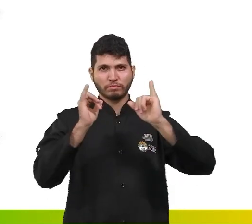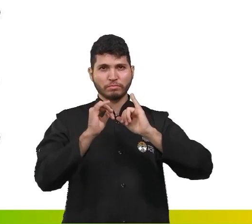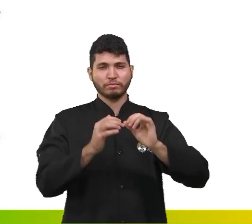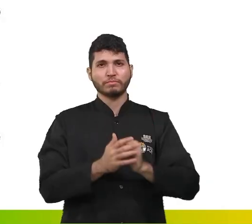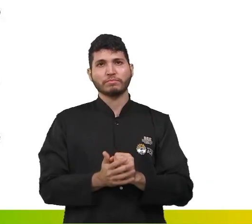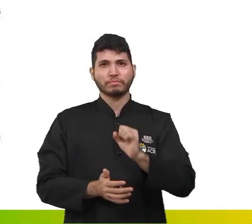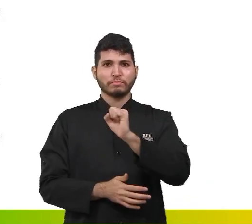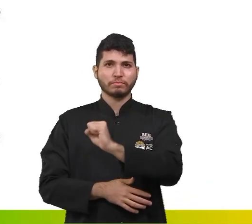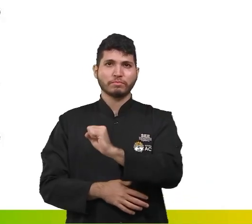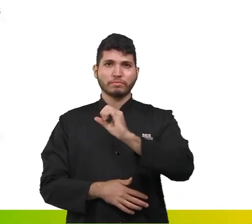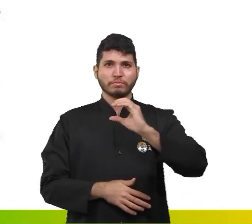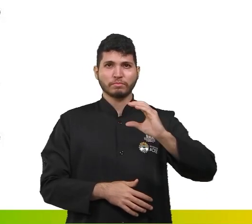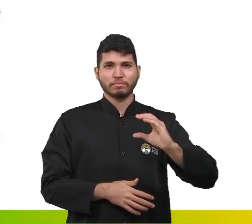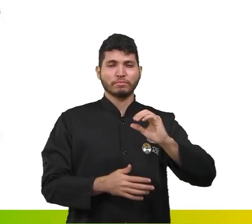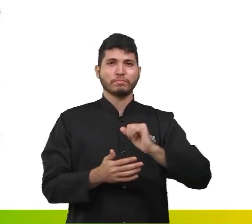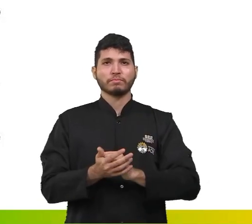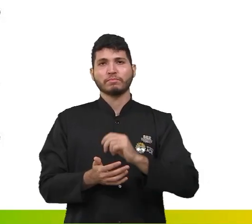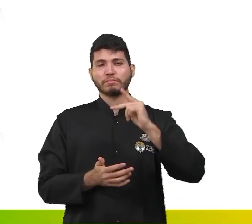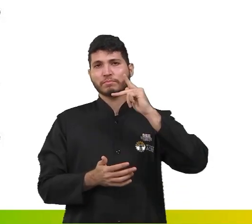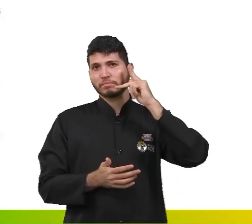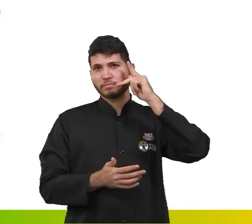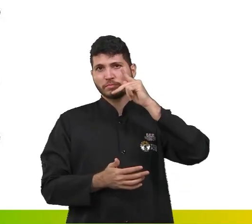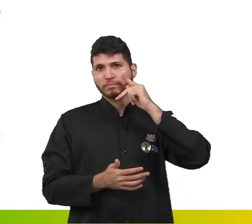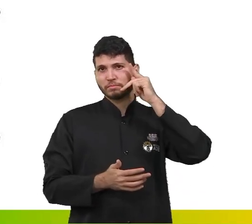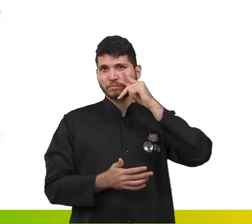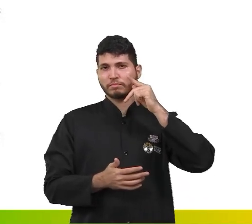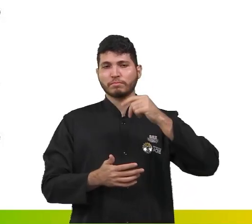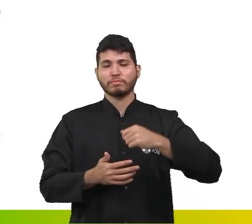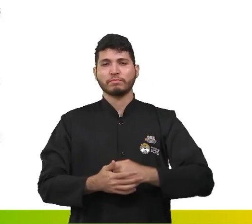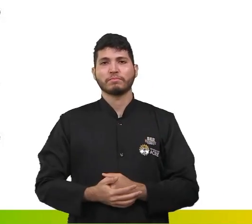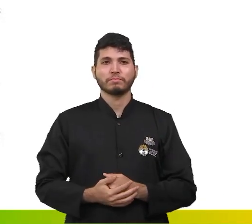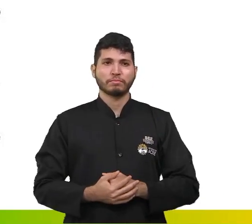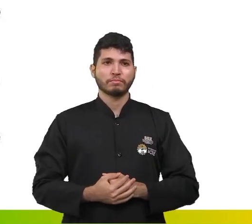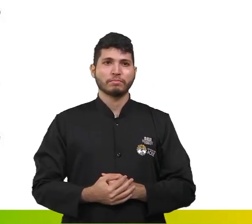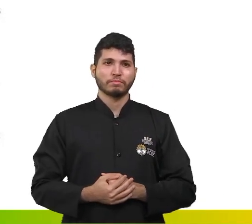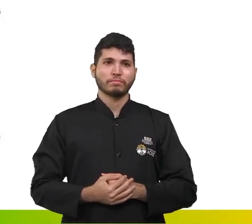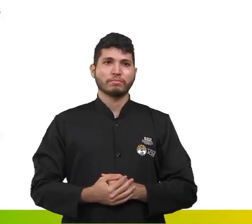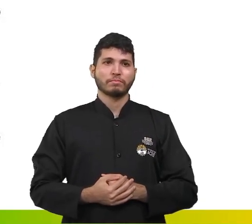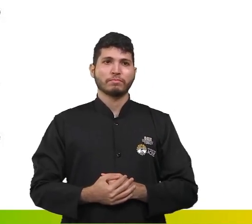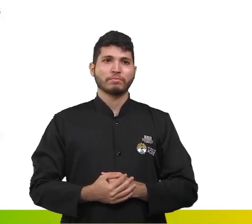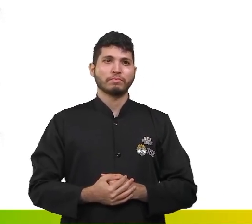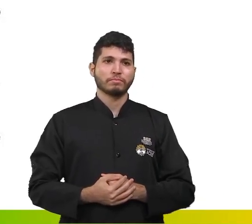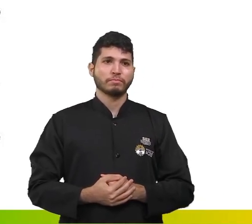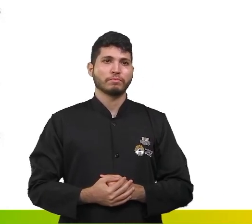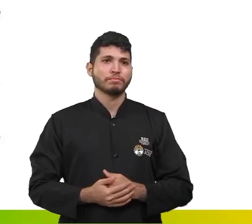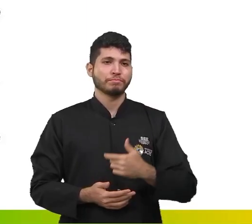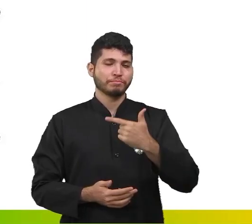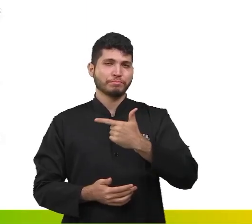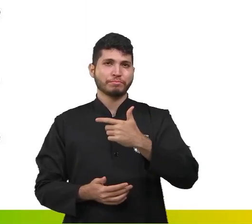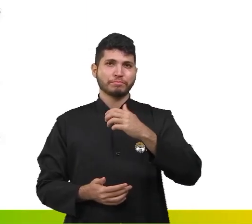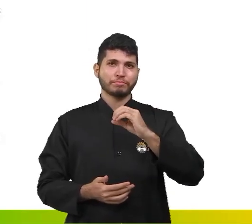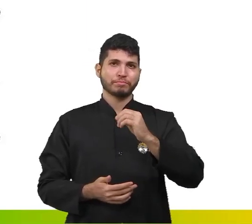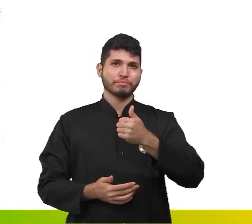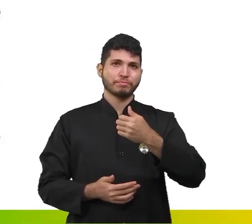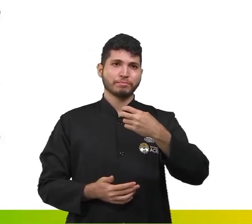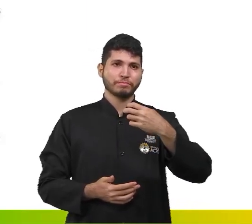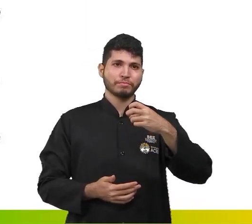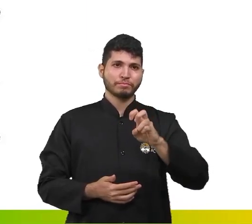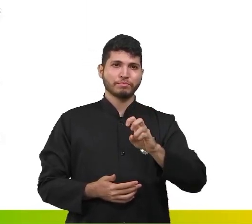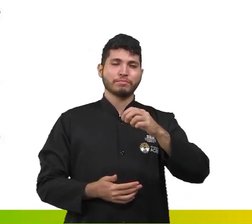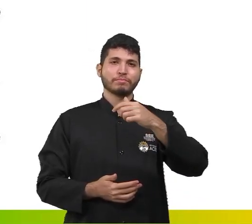Dados gerais sobre o feminicídio no Brasil. Primeiro, entre 2015 e 2023,